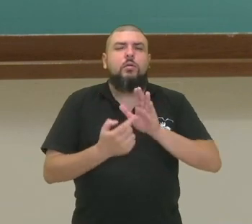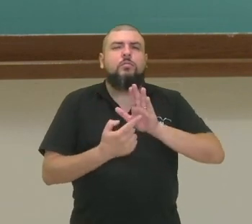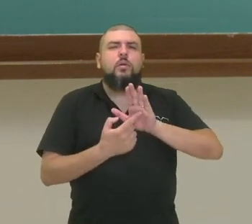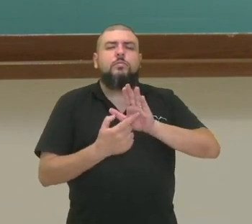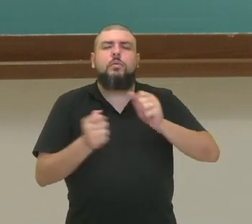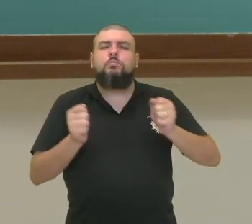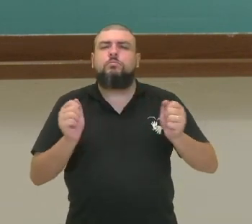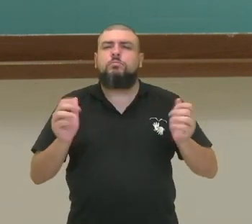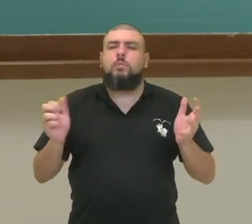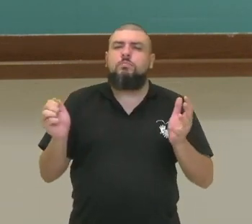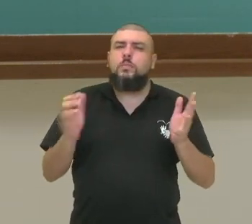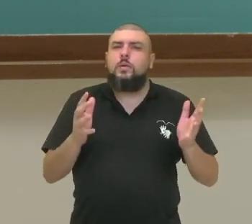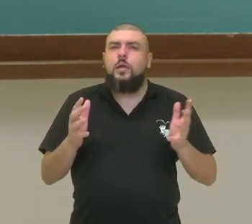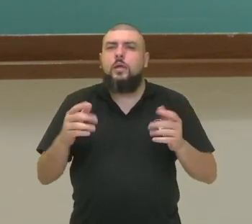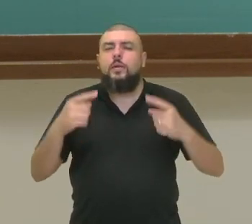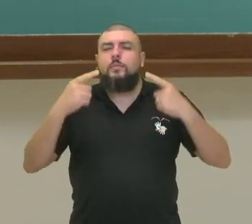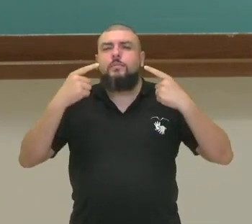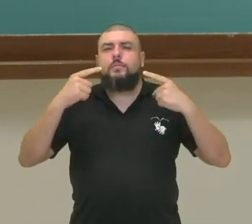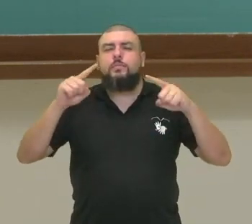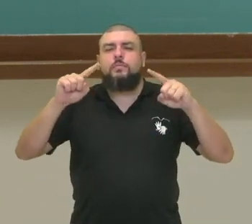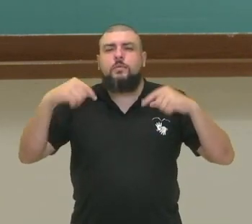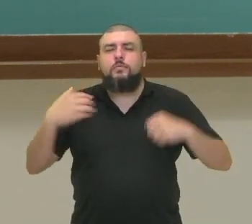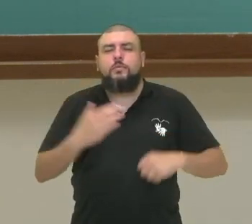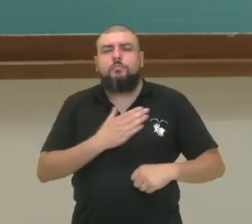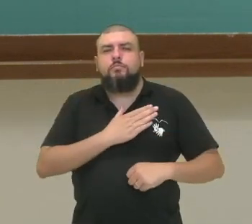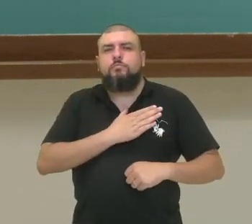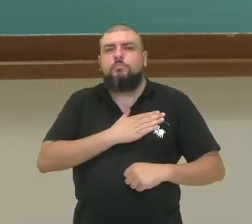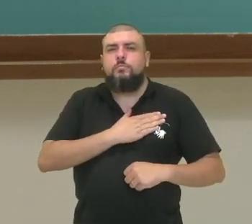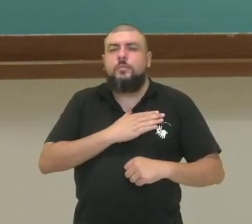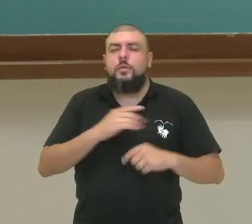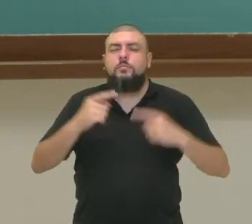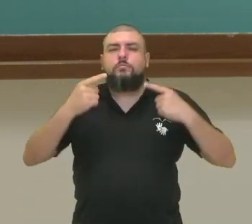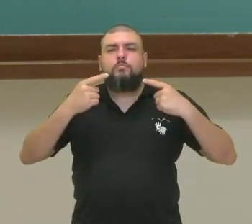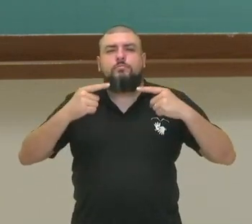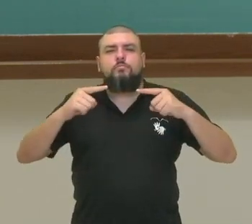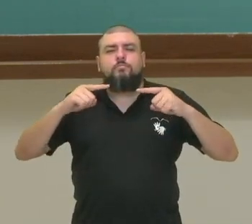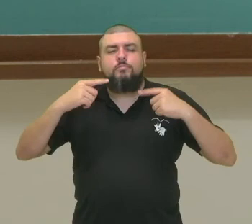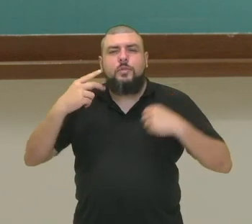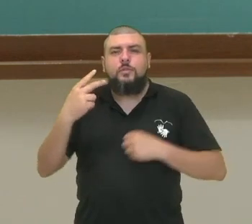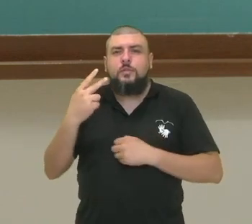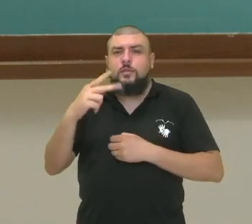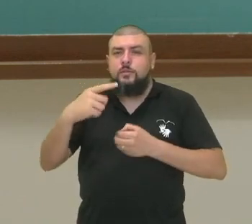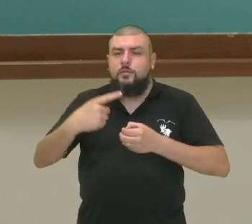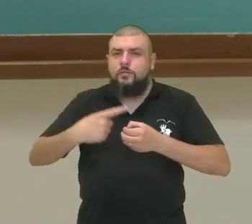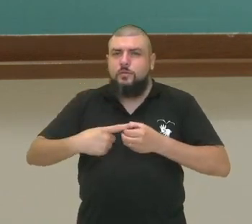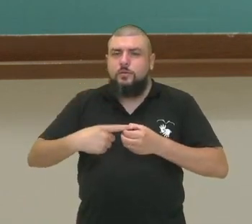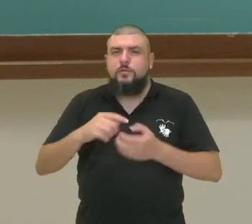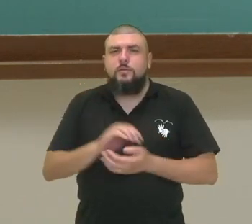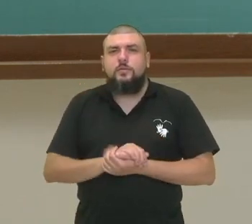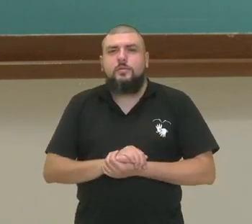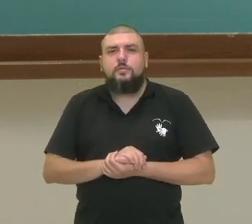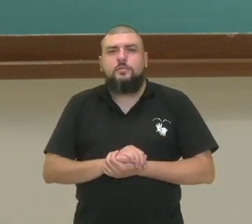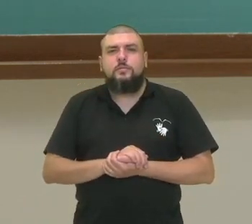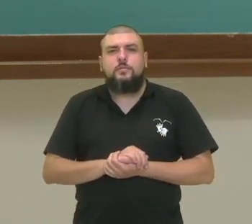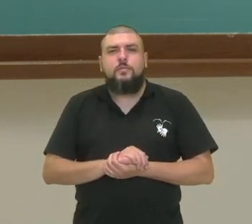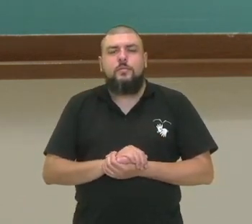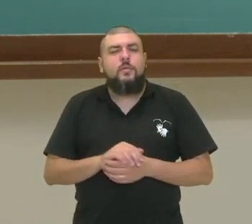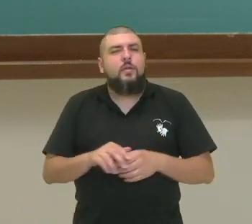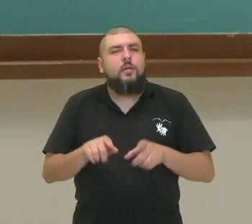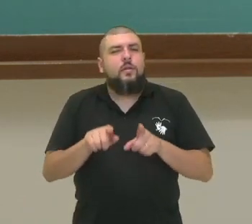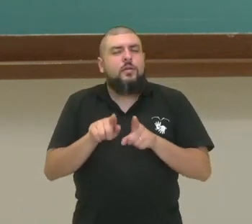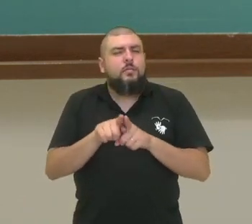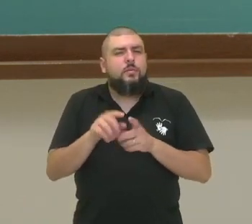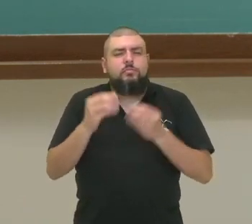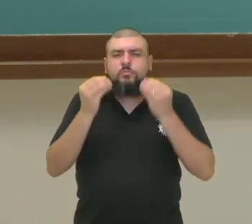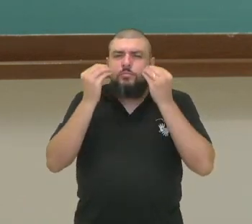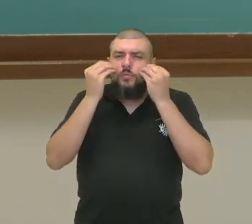hino nacional, o hino do estado, o hino do seu município. Muito bacana também interpretar a letra do hino, conhecer um pouco